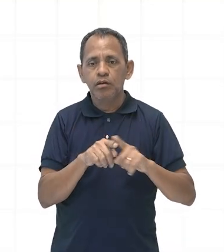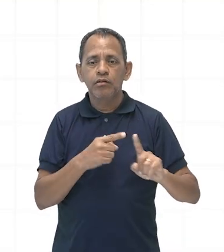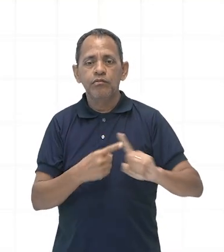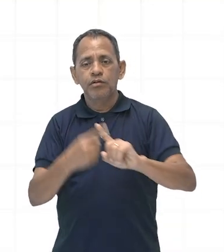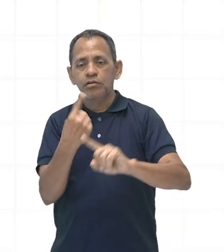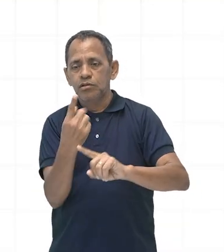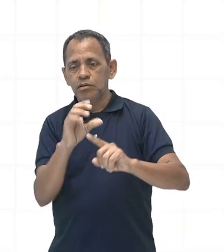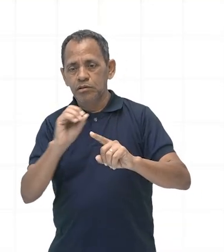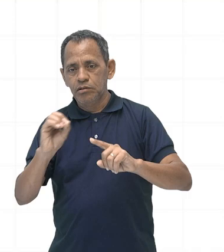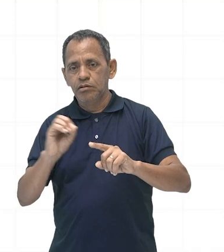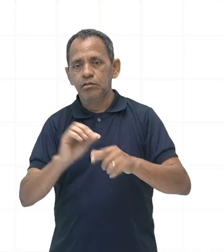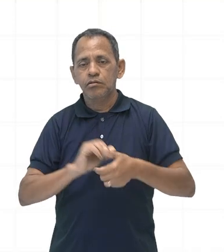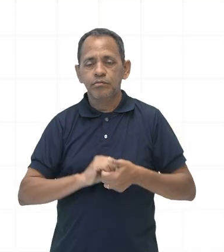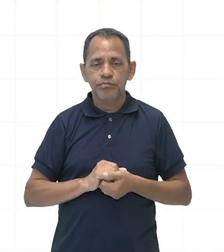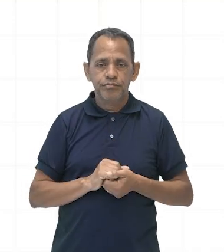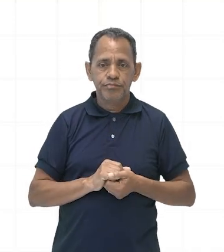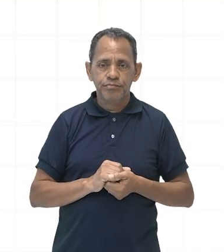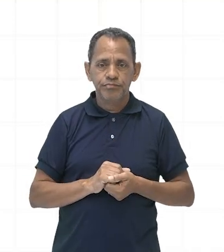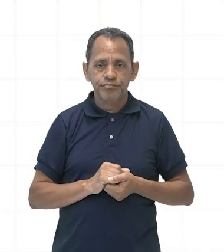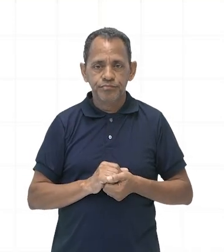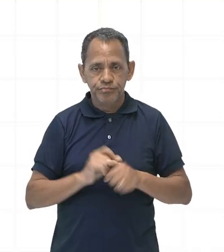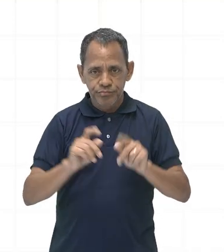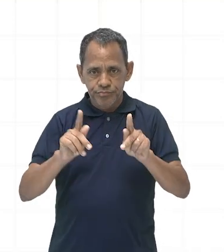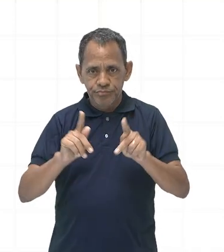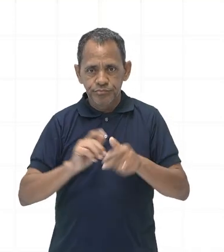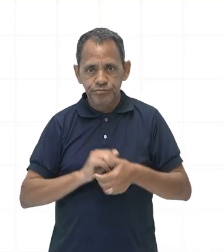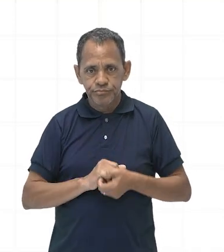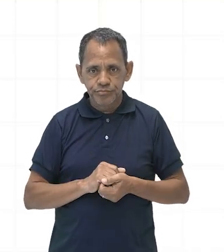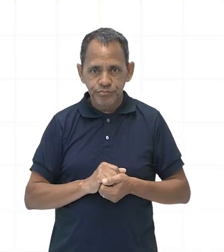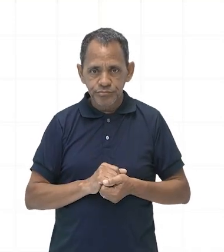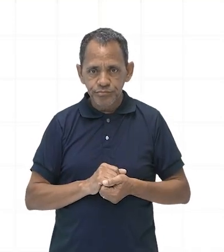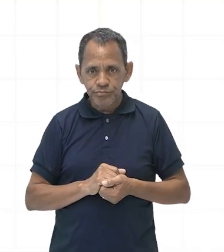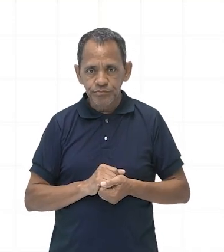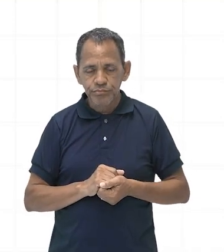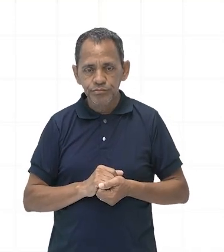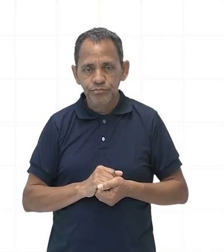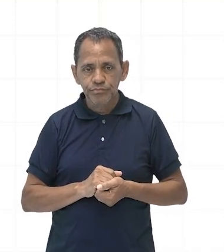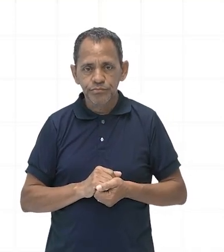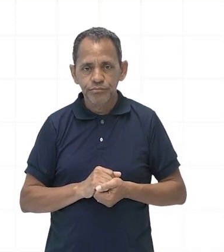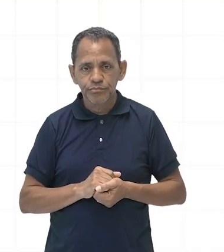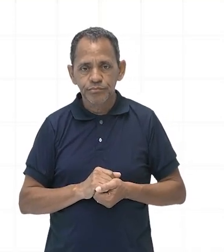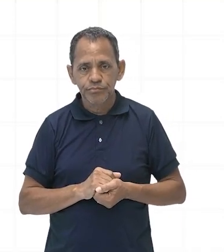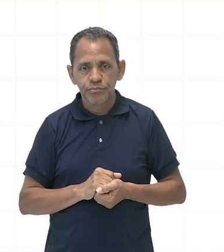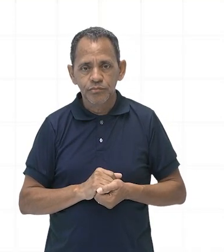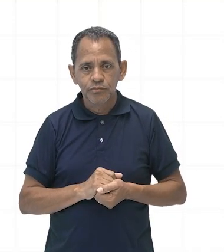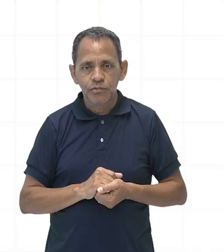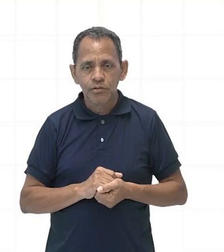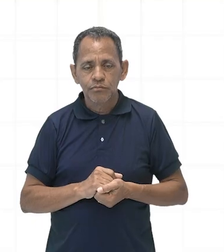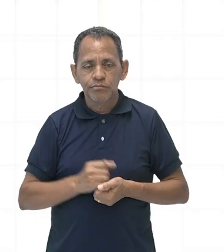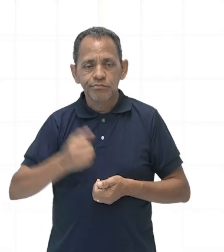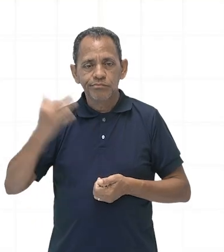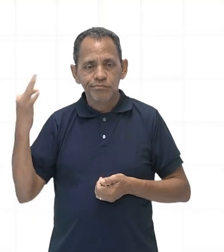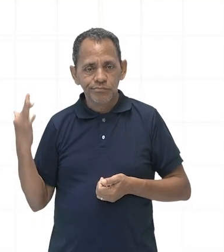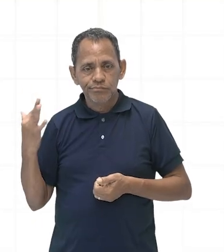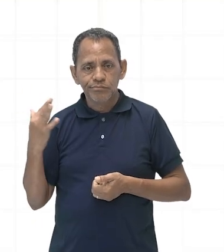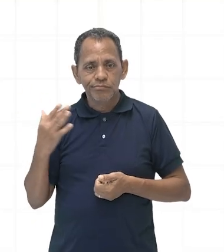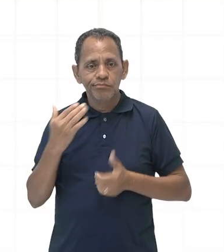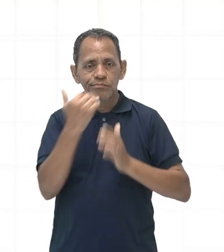dividido pelo preço original vezes 100. Tudo bem? Então, tá. Então, quanto foi de